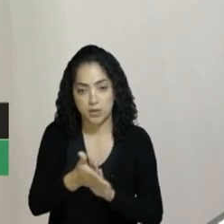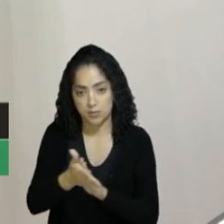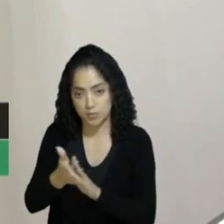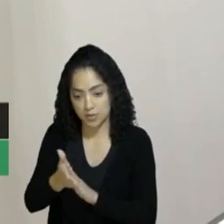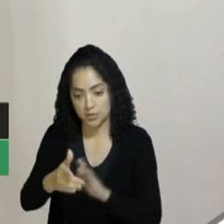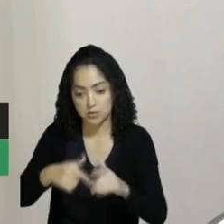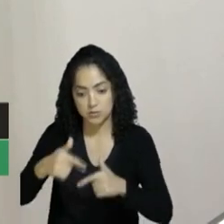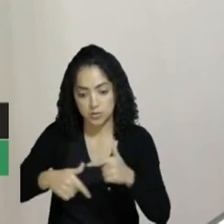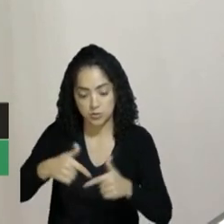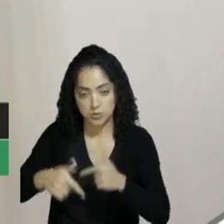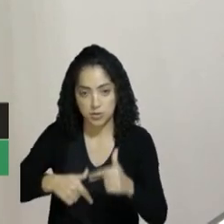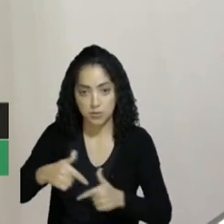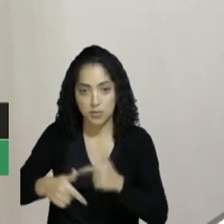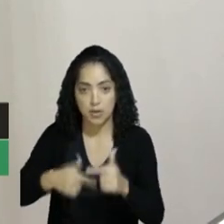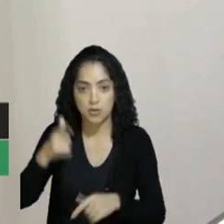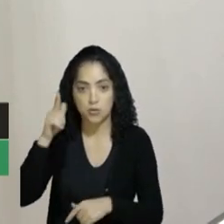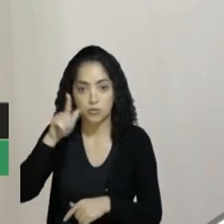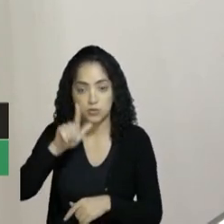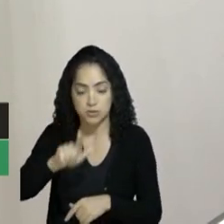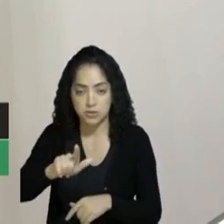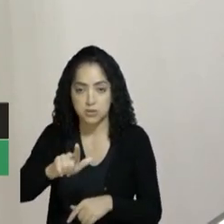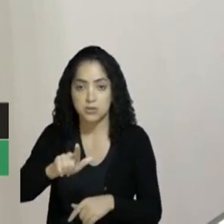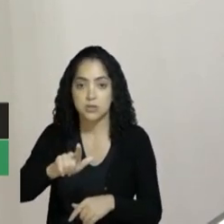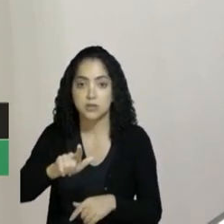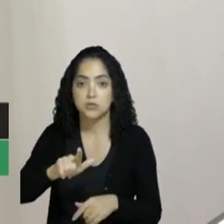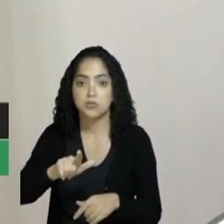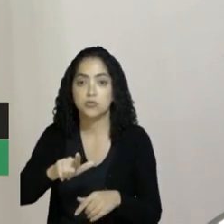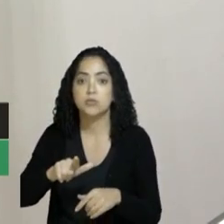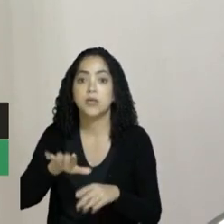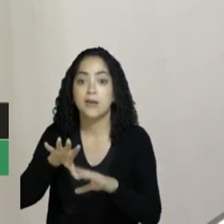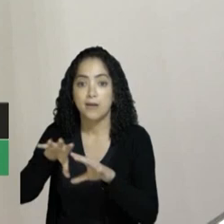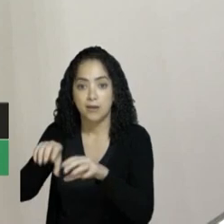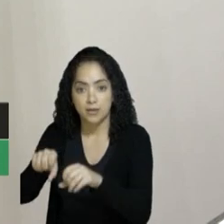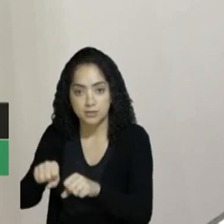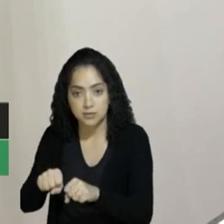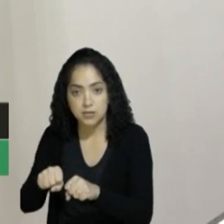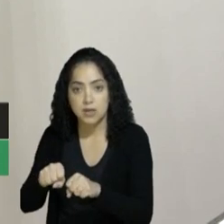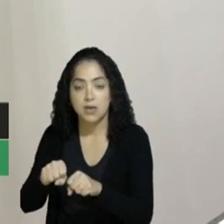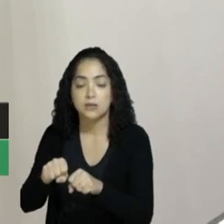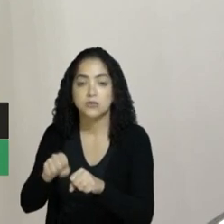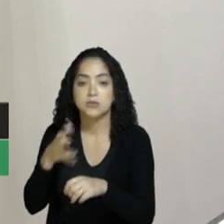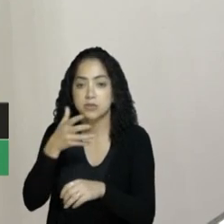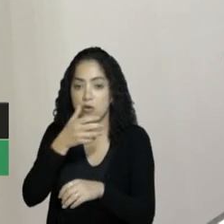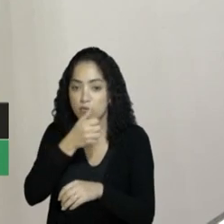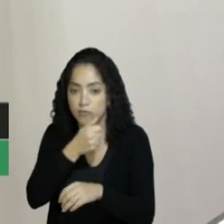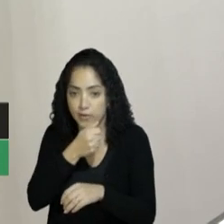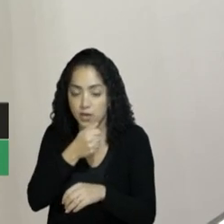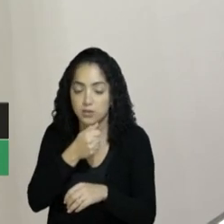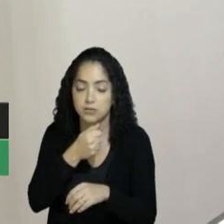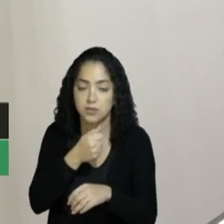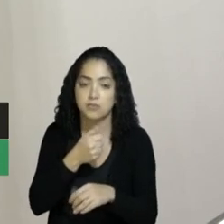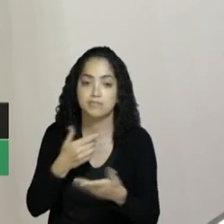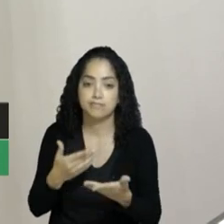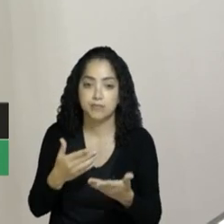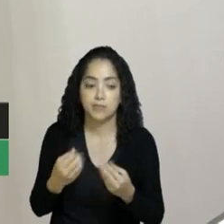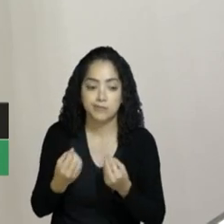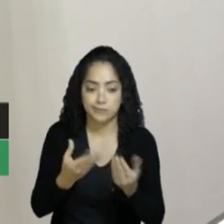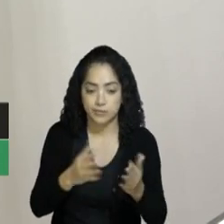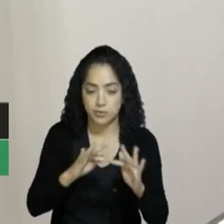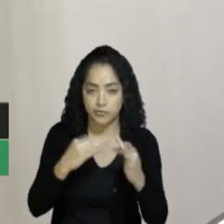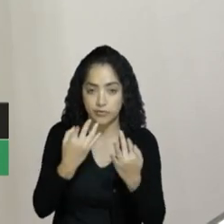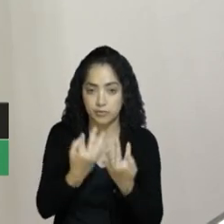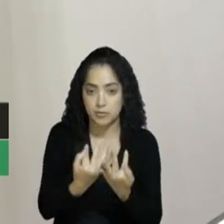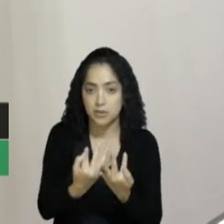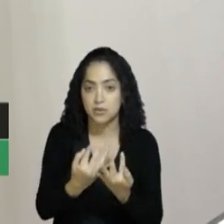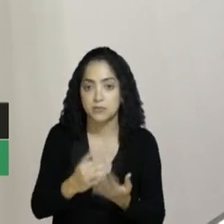ter conseguido um êxito, fazer o resgate, entregar essa criança para a família, que a angústia na região ontem ficou